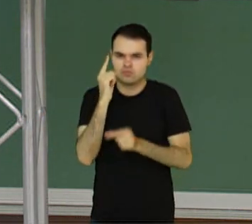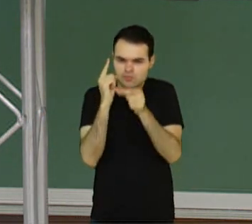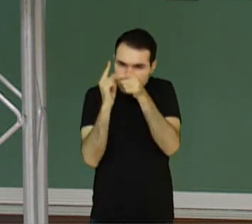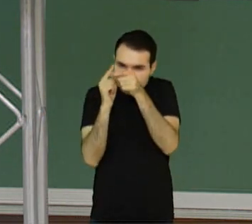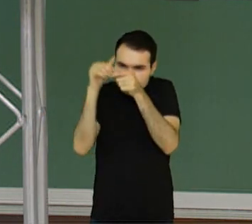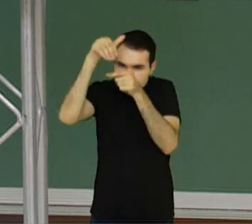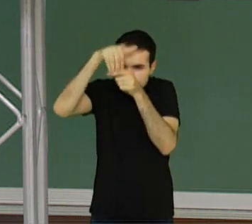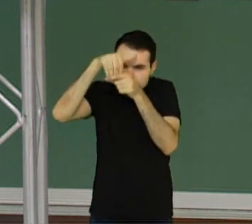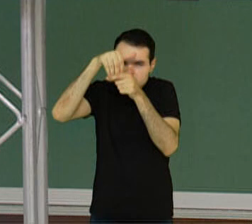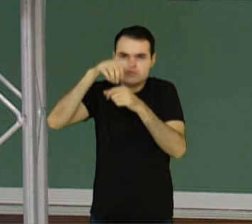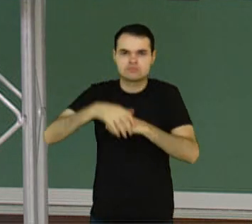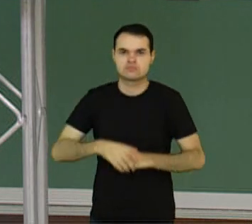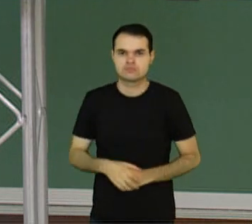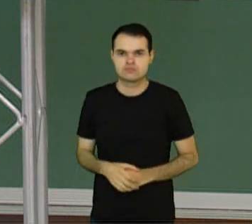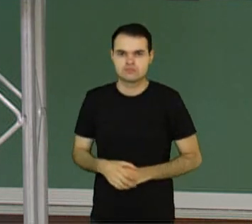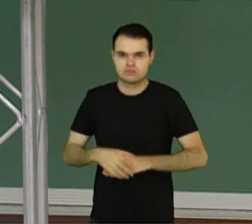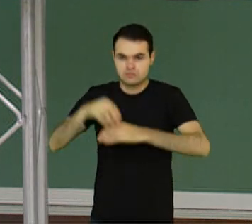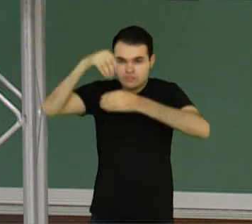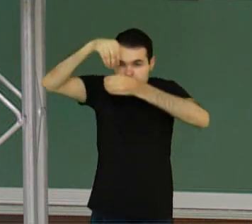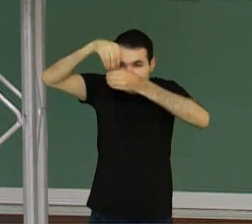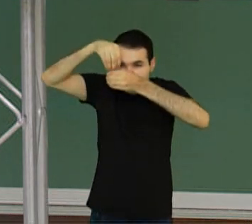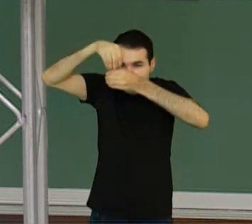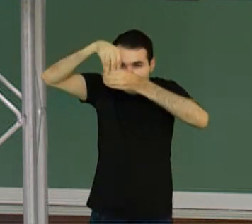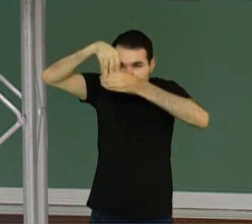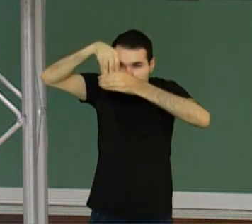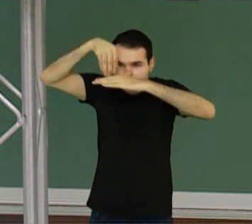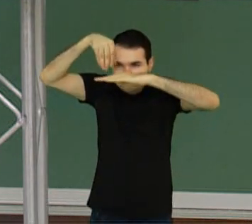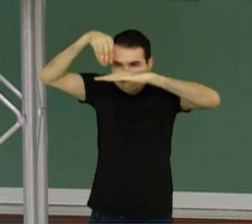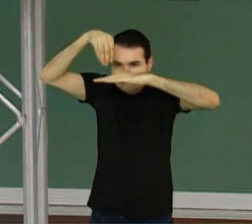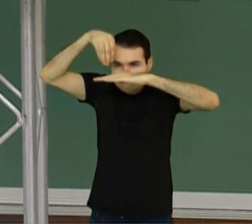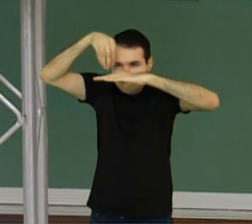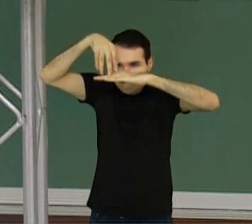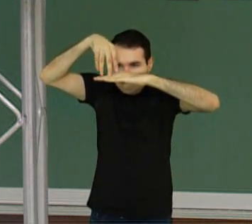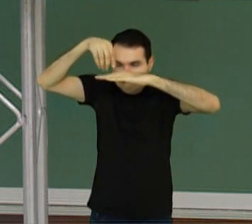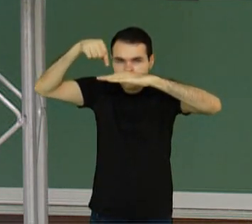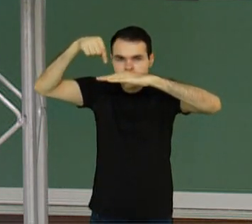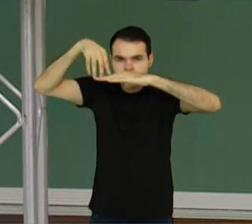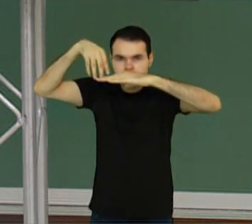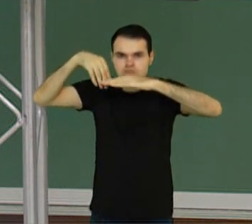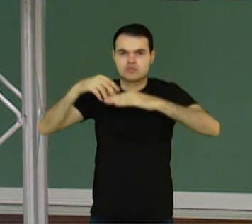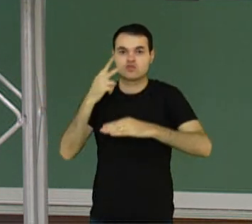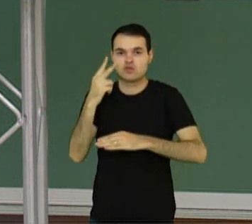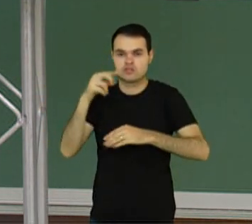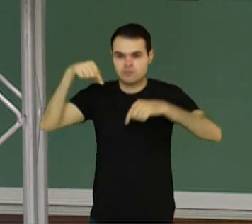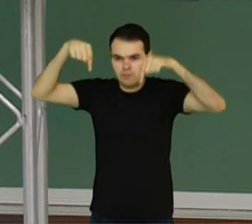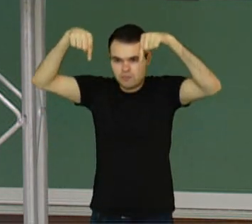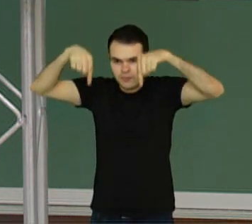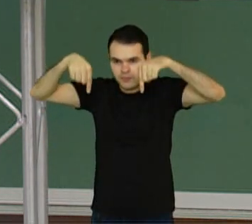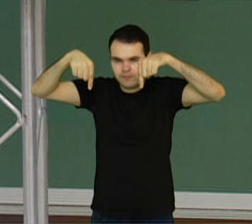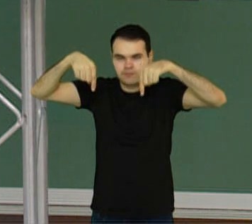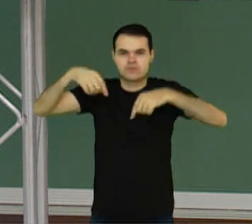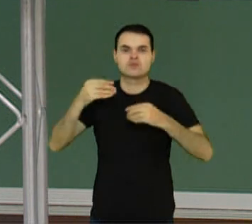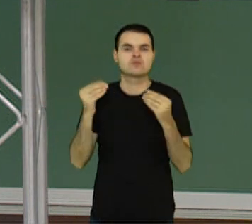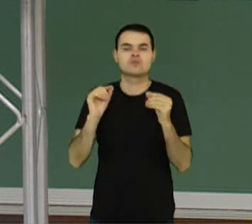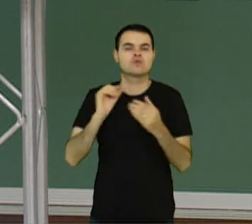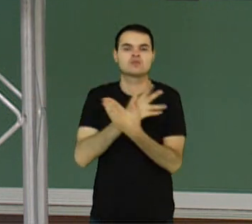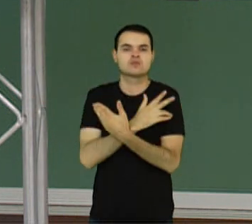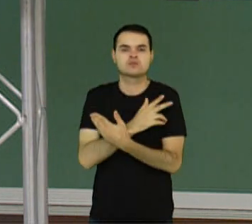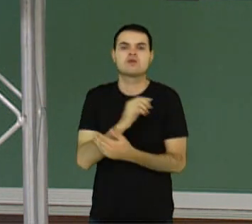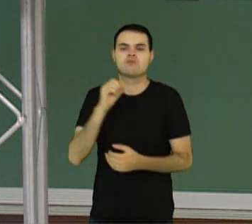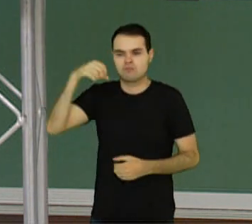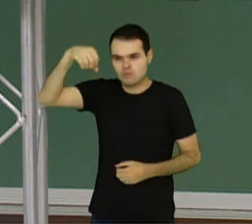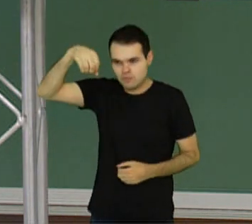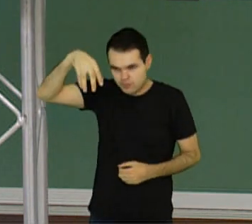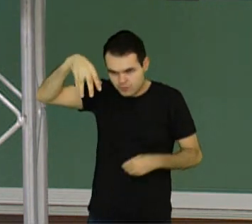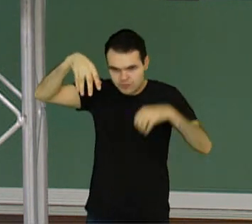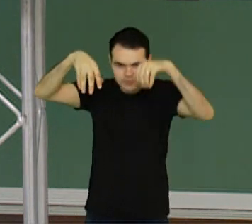ela vai se concentrar e vai passar por ali. Quando você tem agora dois orifícios, o que vai acontecer? A luz vai passar por ali